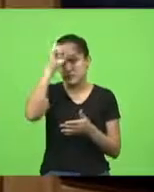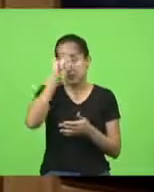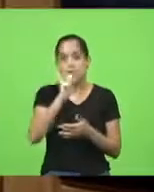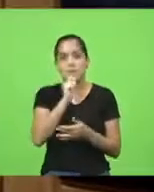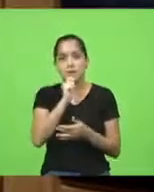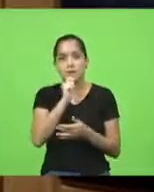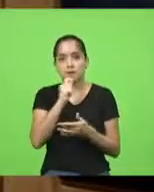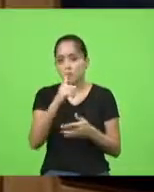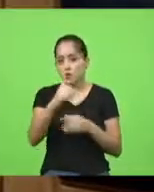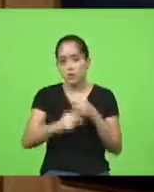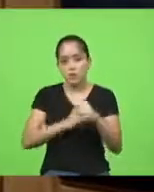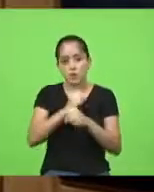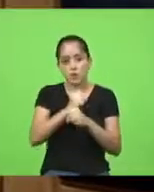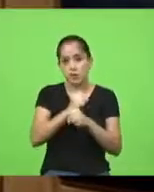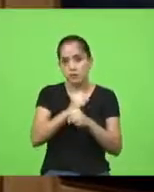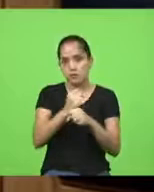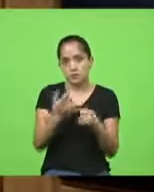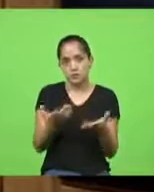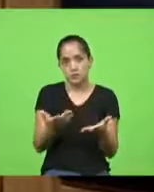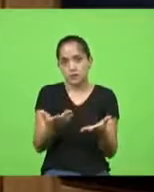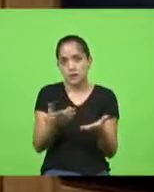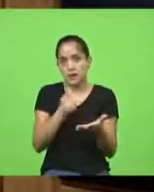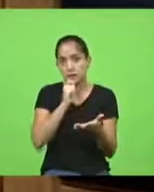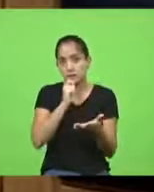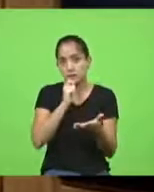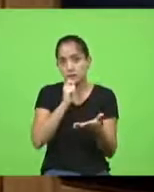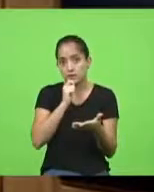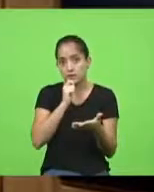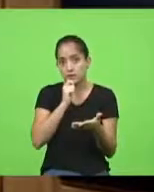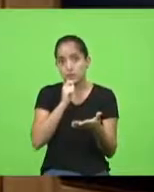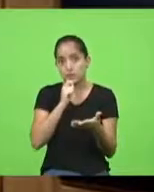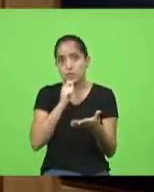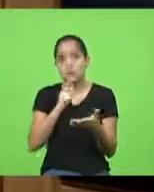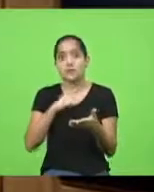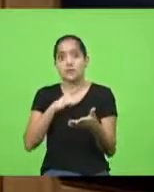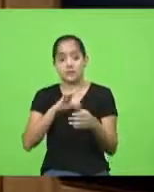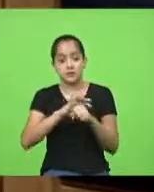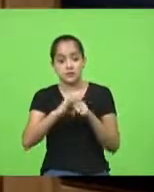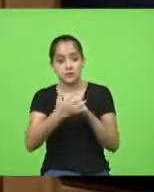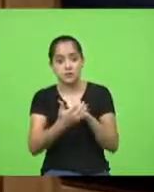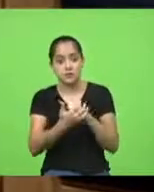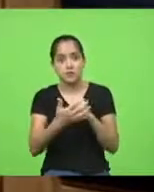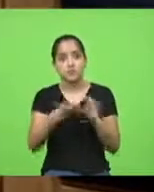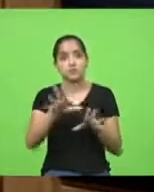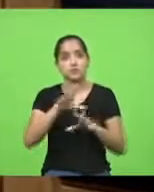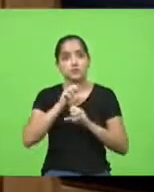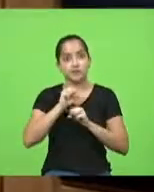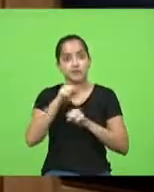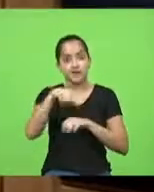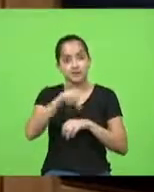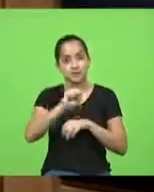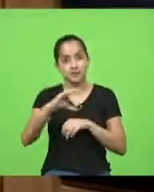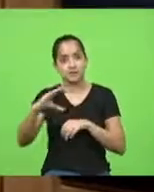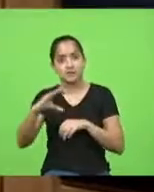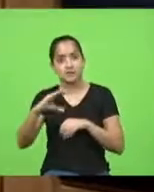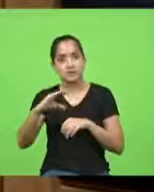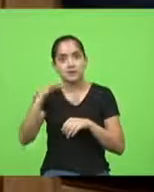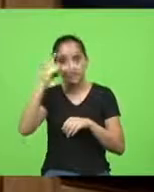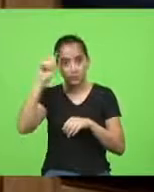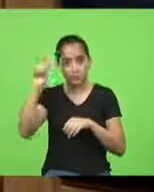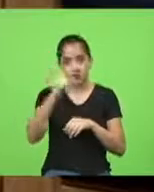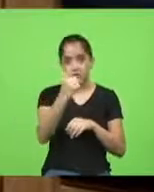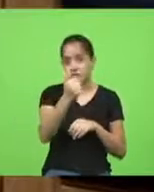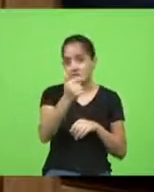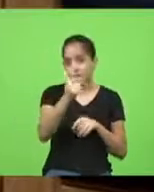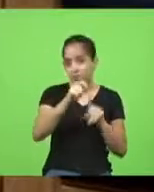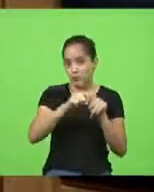em um ano e 12 dias depois dos dois primeiros casos que nós tivemos de Covid em Santa Catarina, foram no dia 12 de